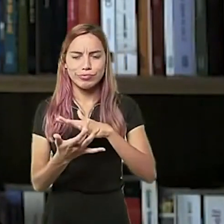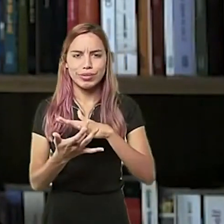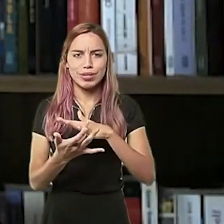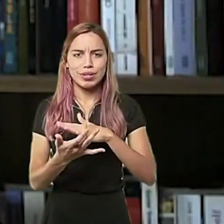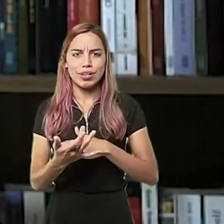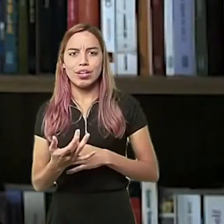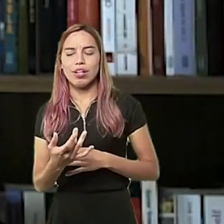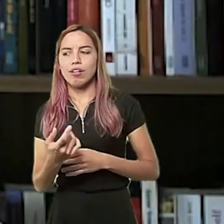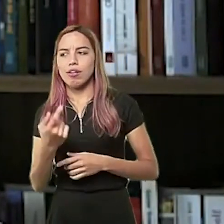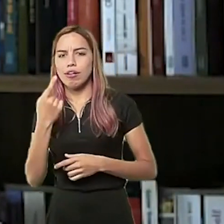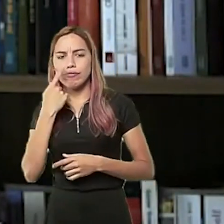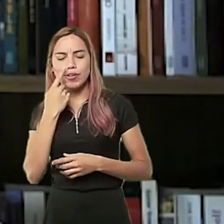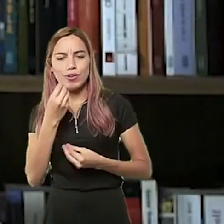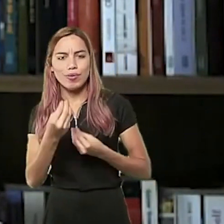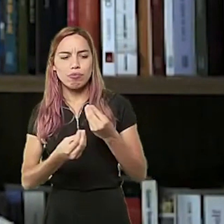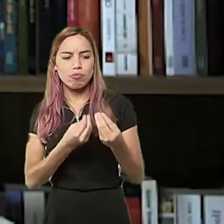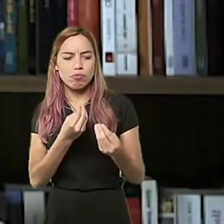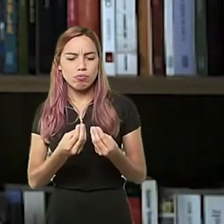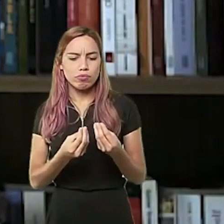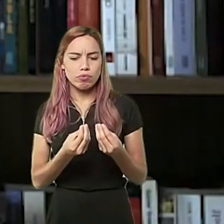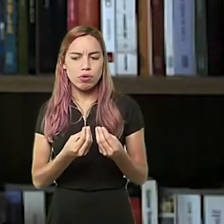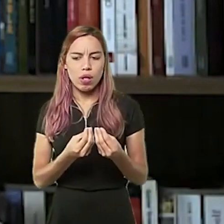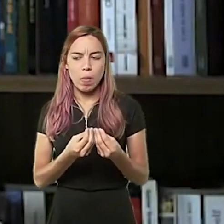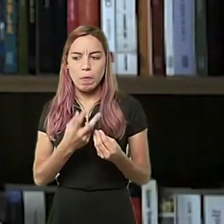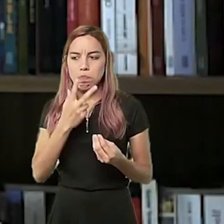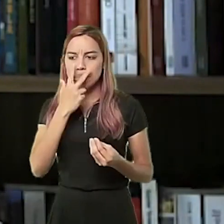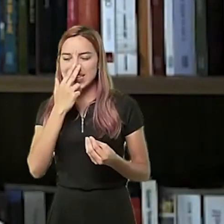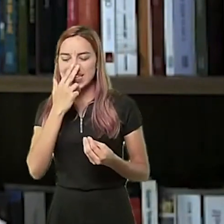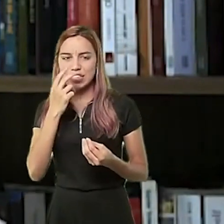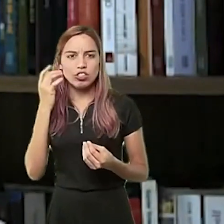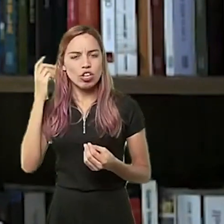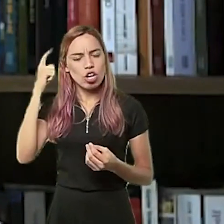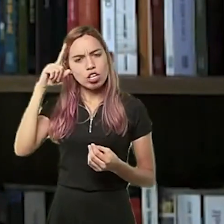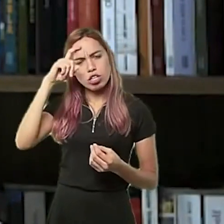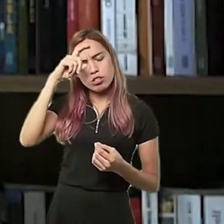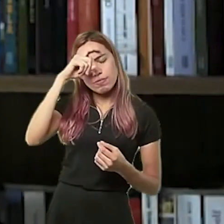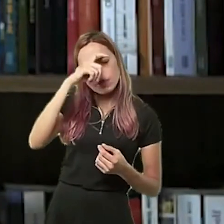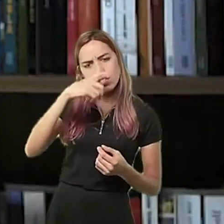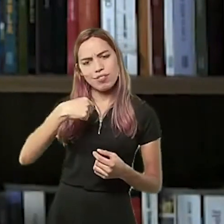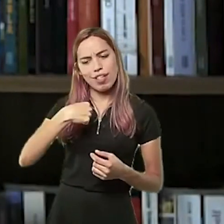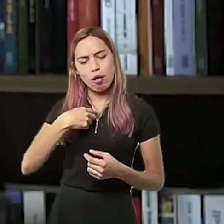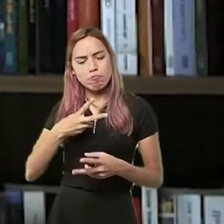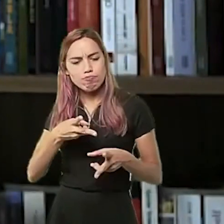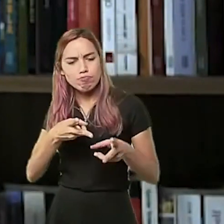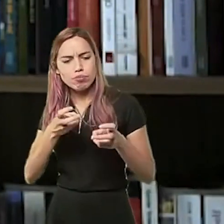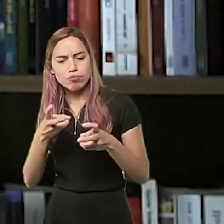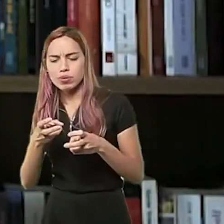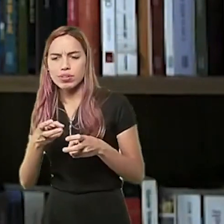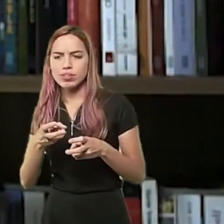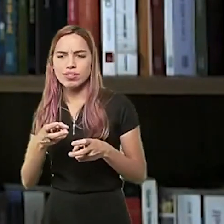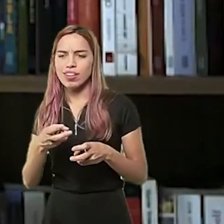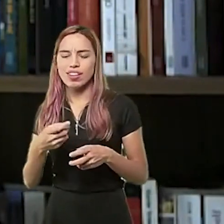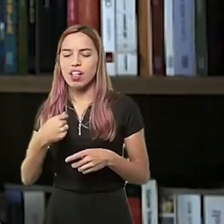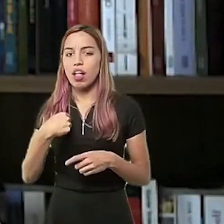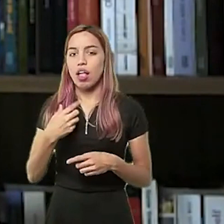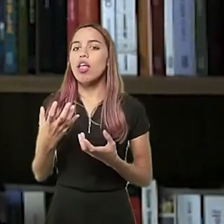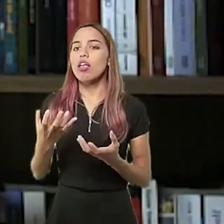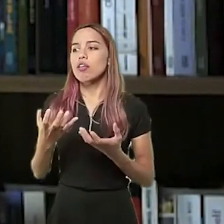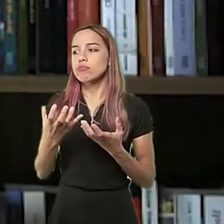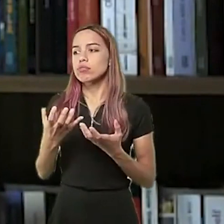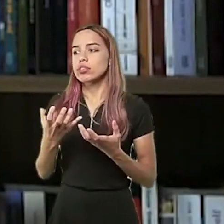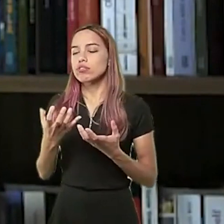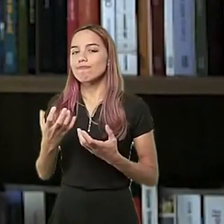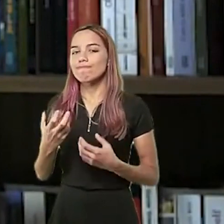muito difícil. E eu não cultivava isso, eu fui movido pela vocação, né?